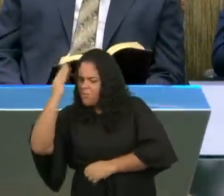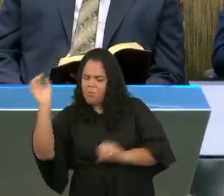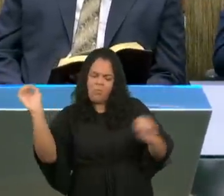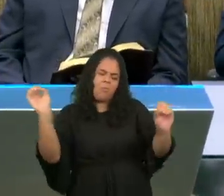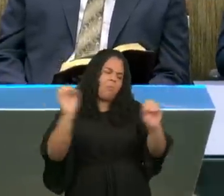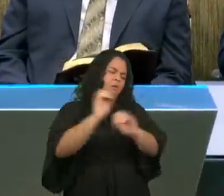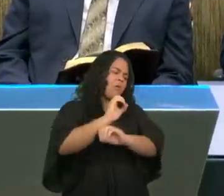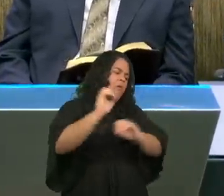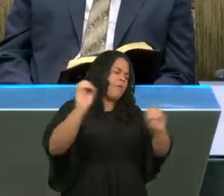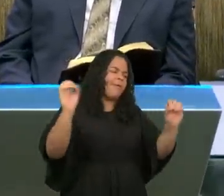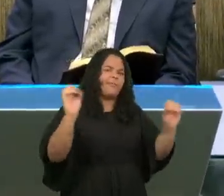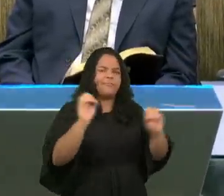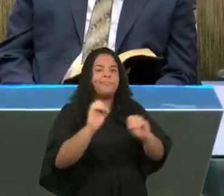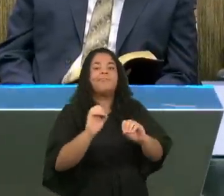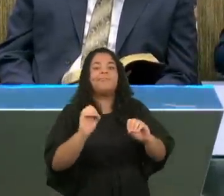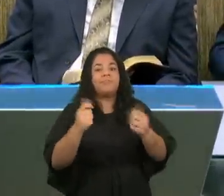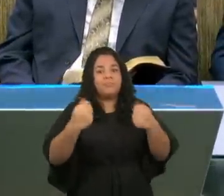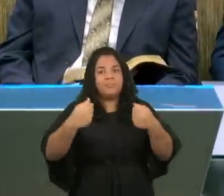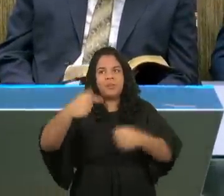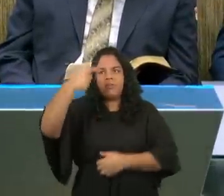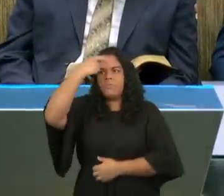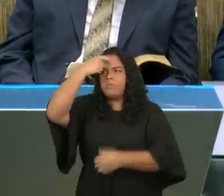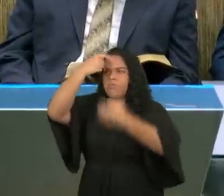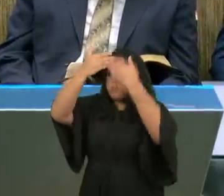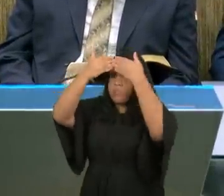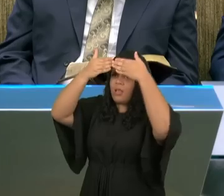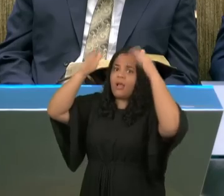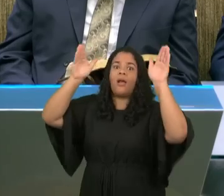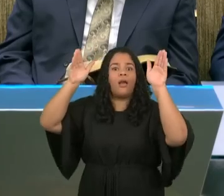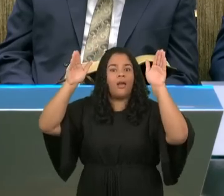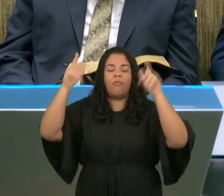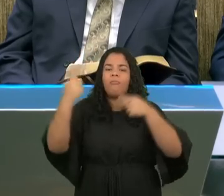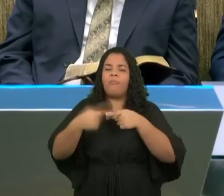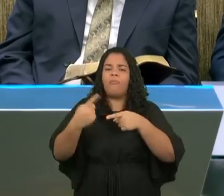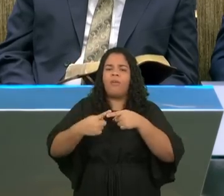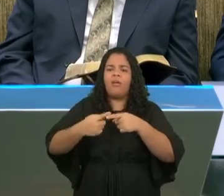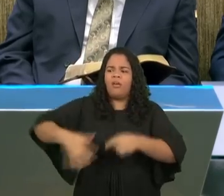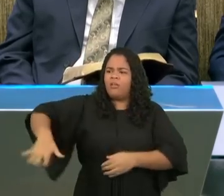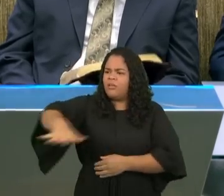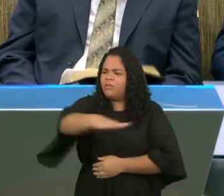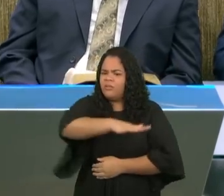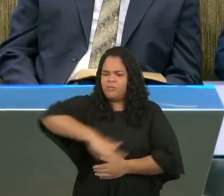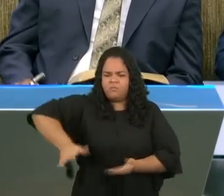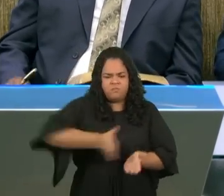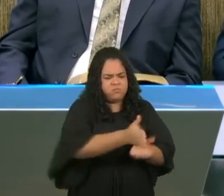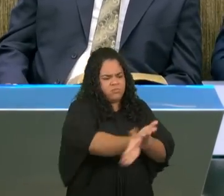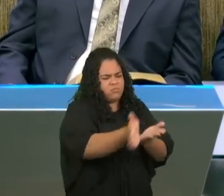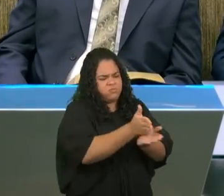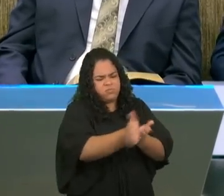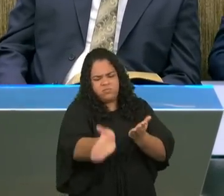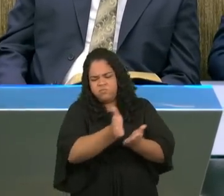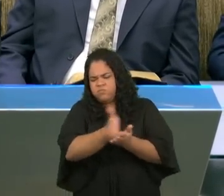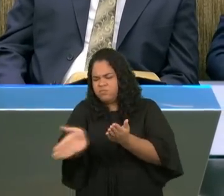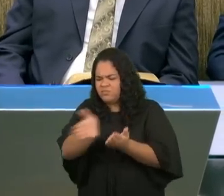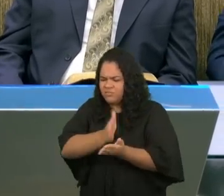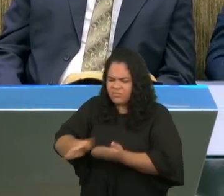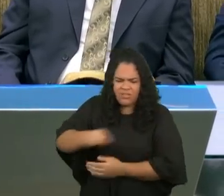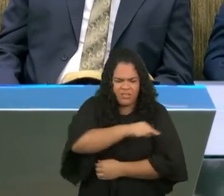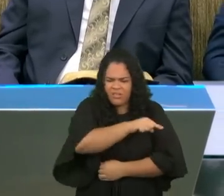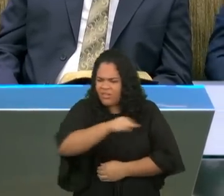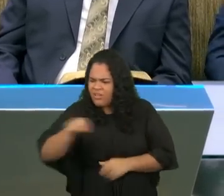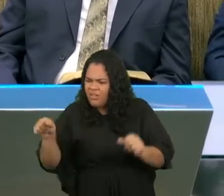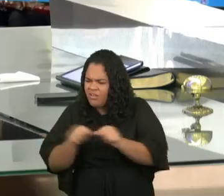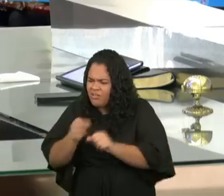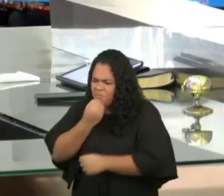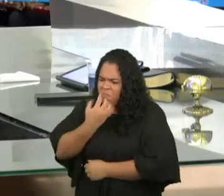E buscasse a Deus. Desviaram-se todos e juntamente se fizeram imundos. Não há quem faça o bem, não há sequer um. Desespero